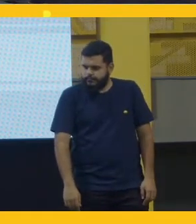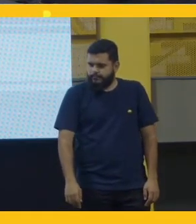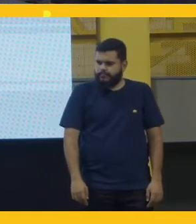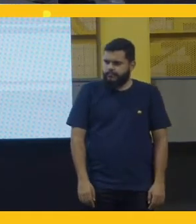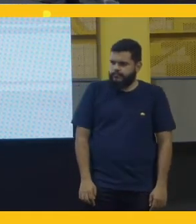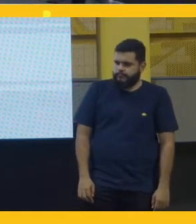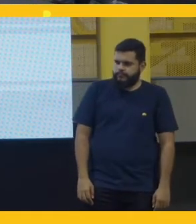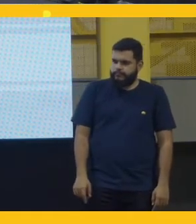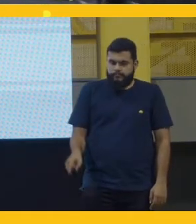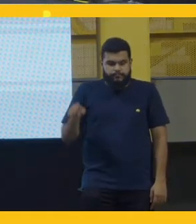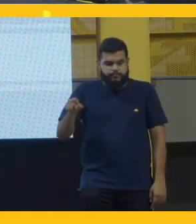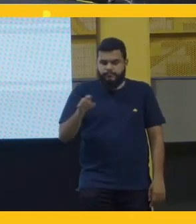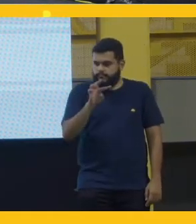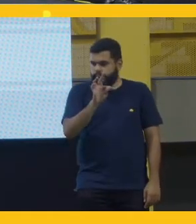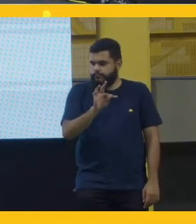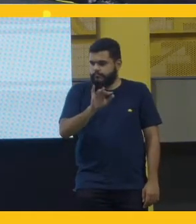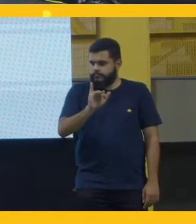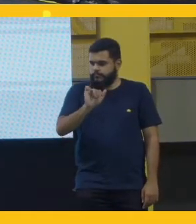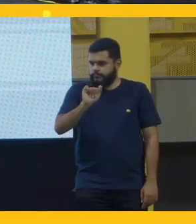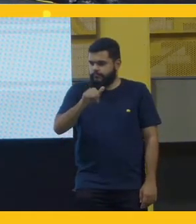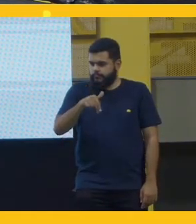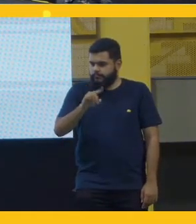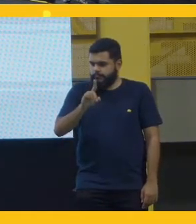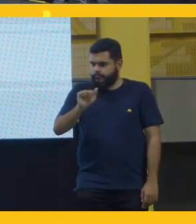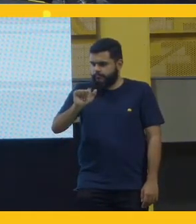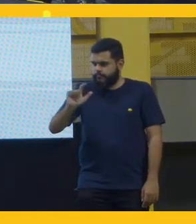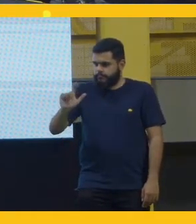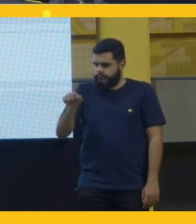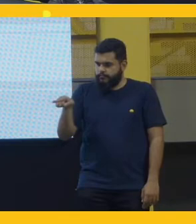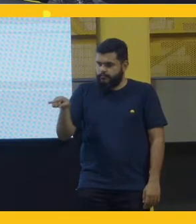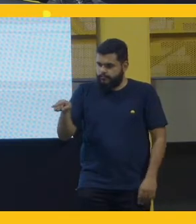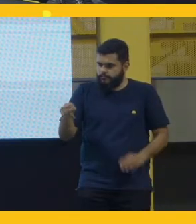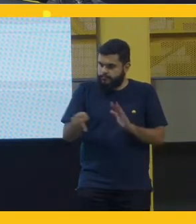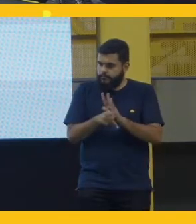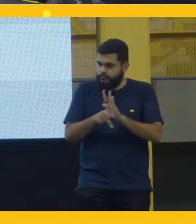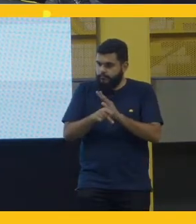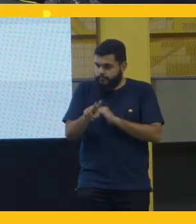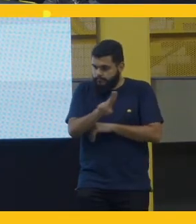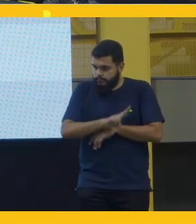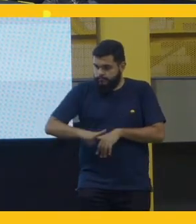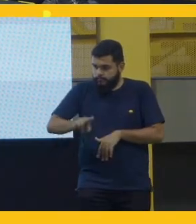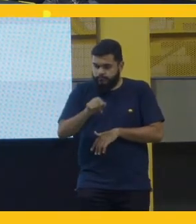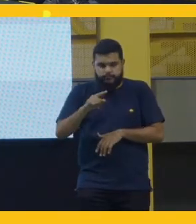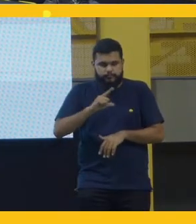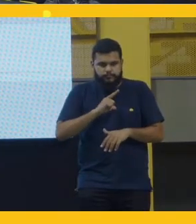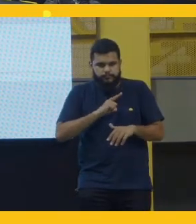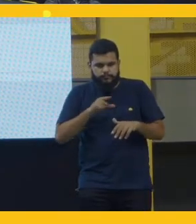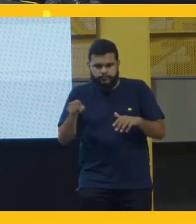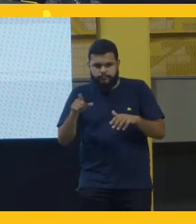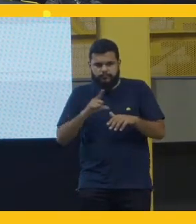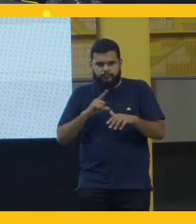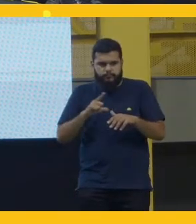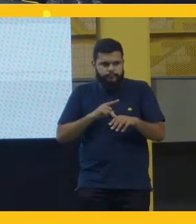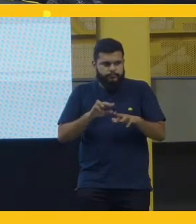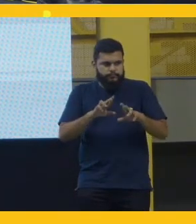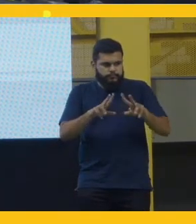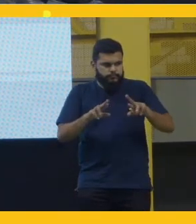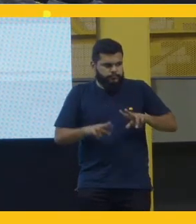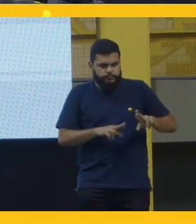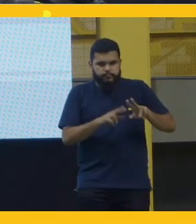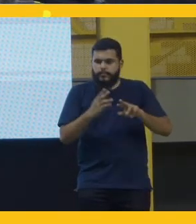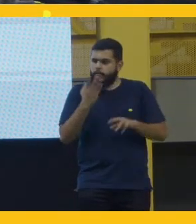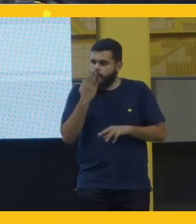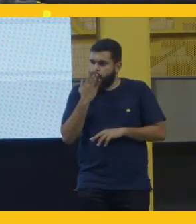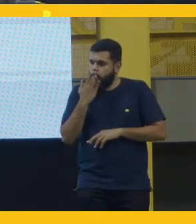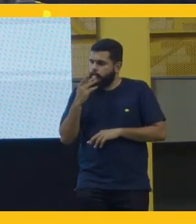O efeito Tyndall é um efeito óptico de turbidez provocado pelas partículas de uma dispersão coloidal. Eu